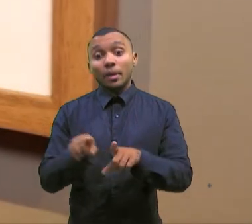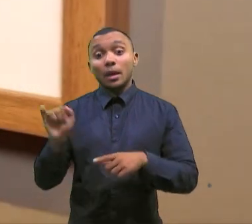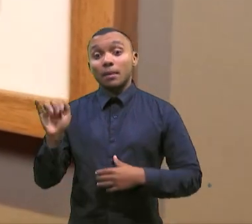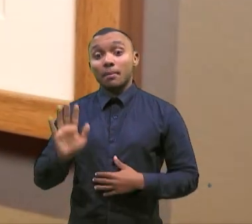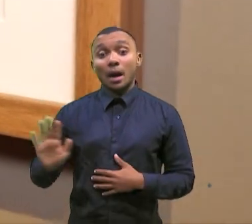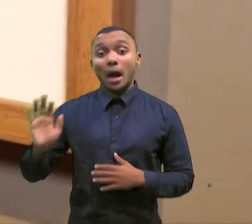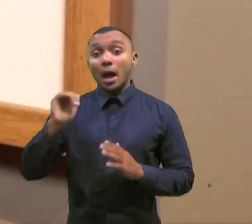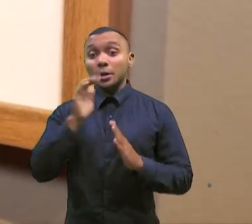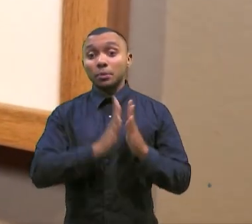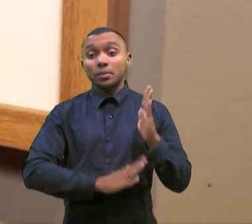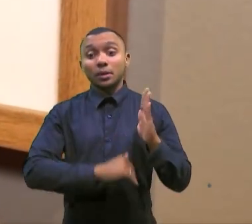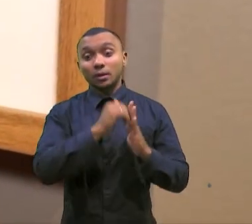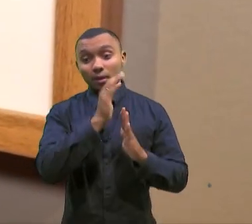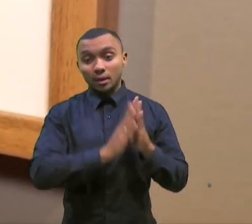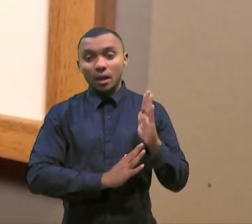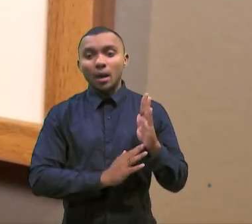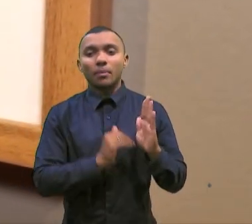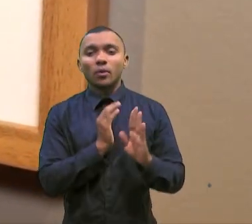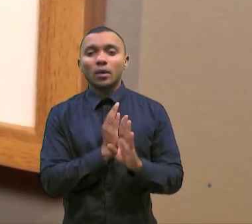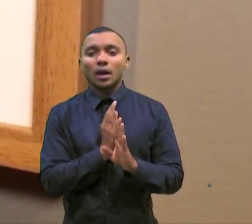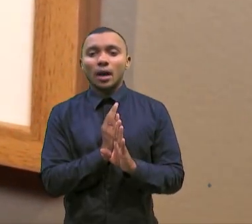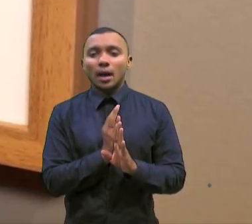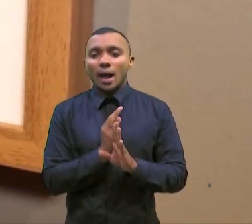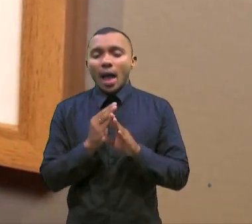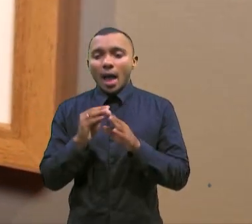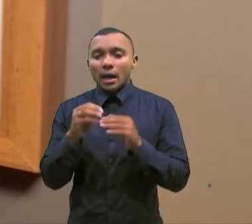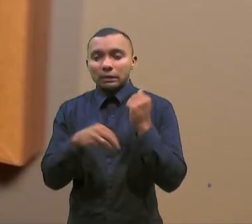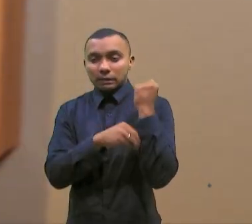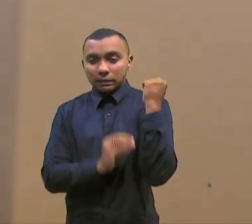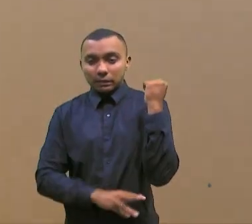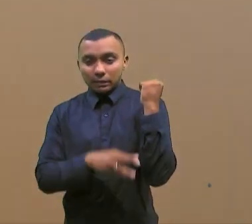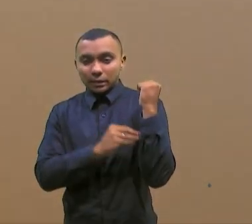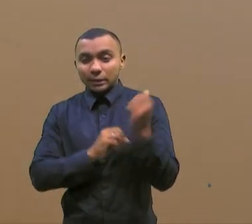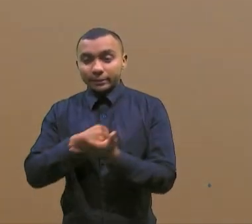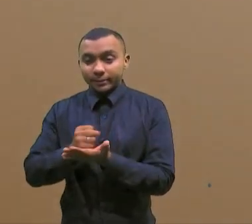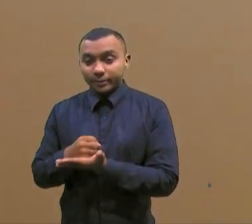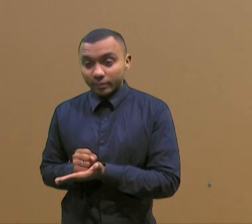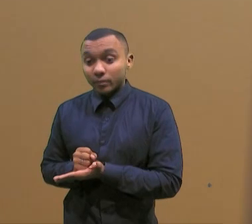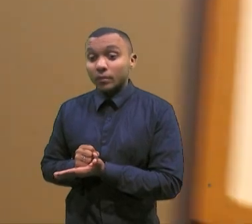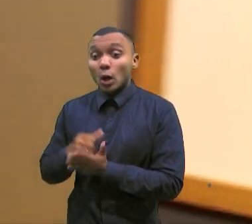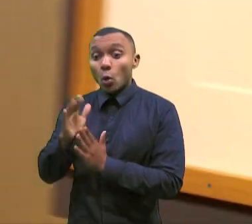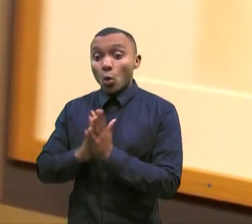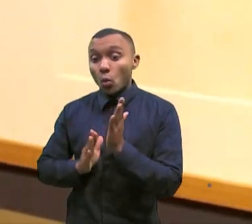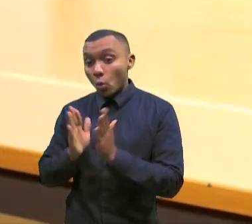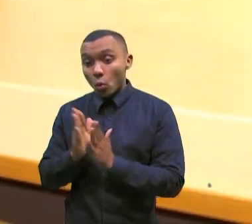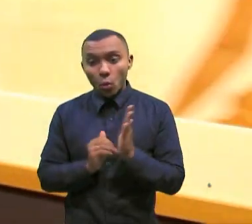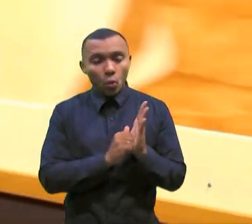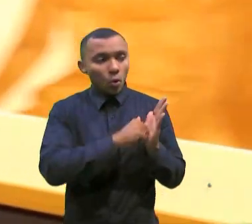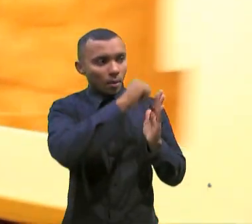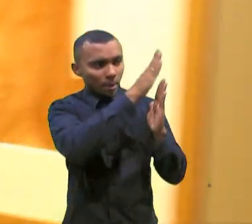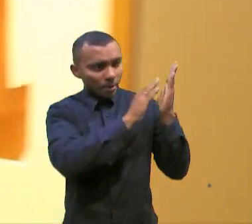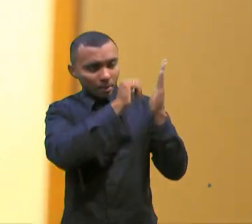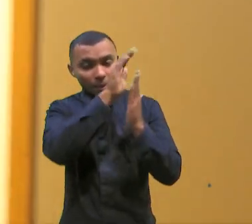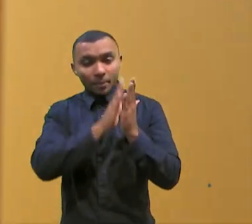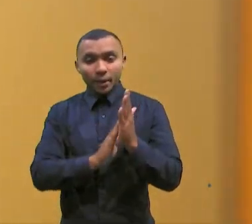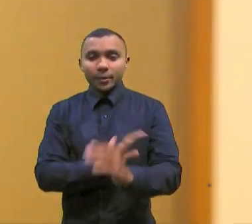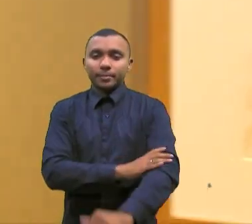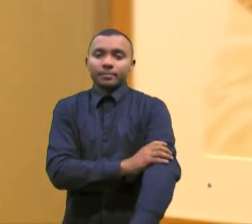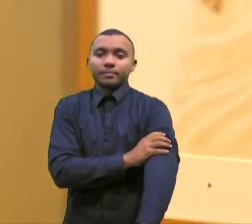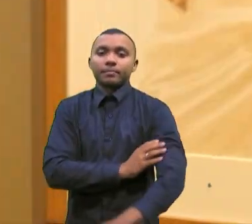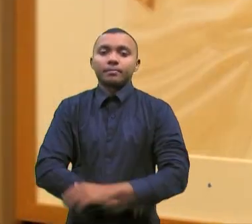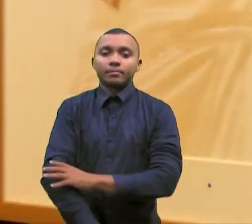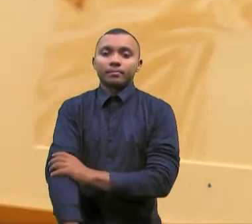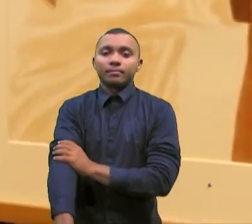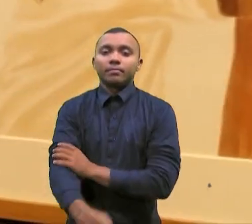o extrato dessas raízes que são coletadas toda lá na Chapada do Araripe, né? Do É Eliana Morim,